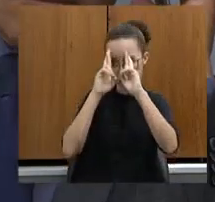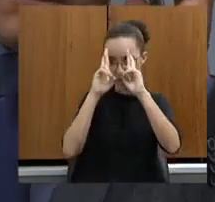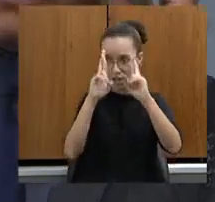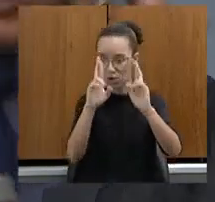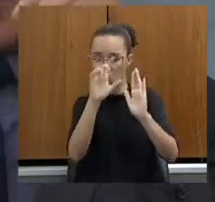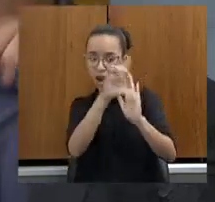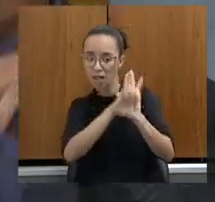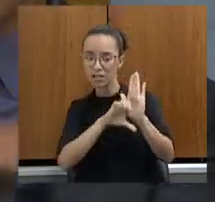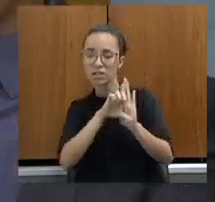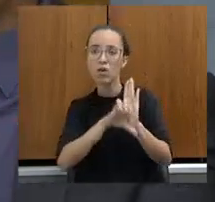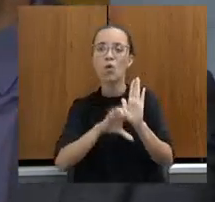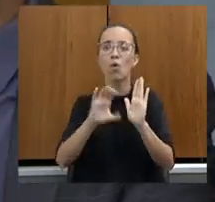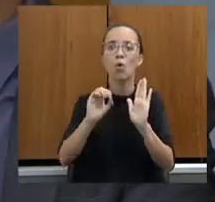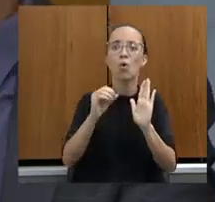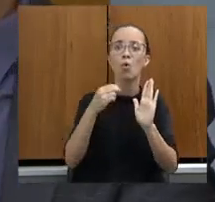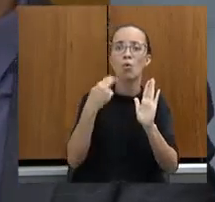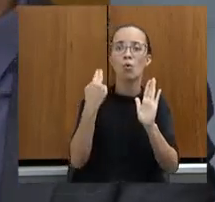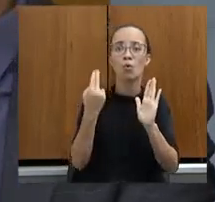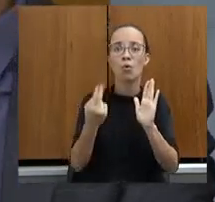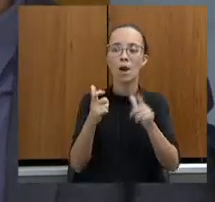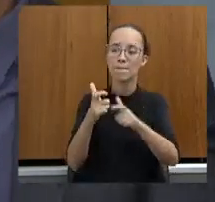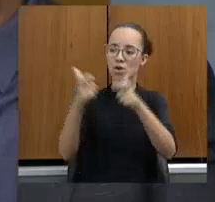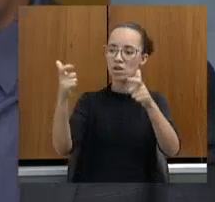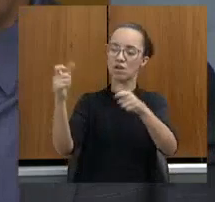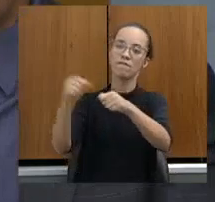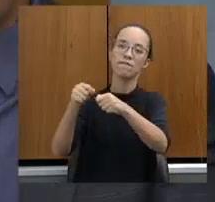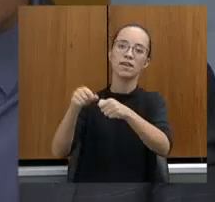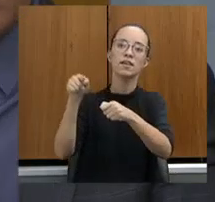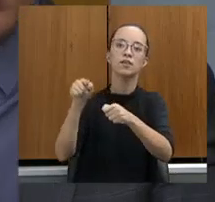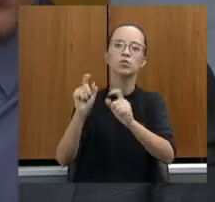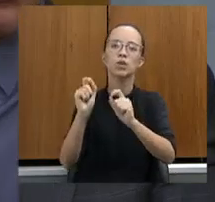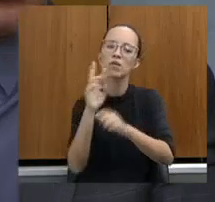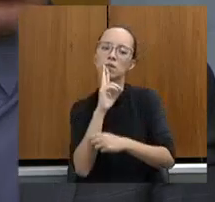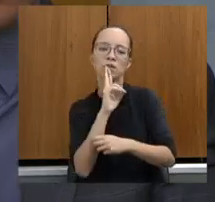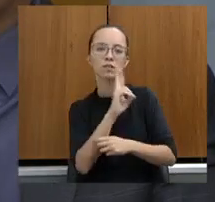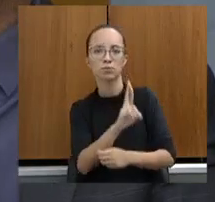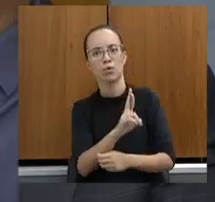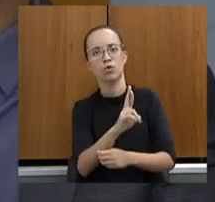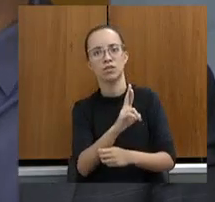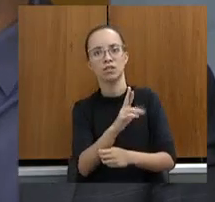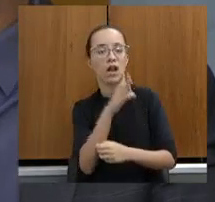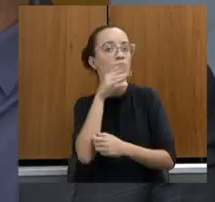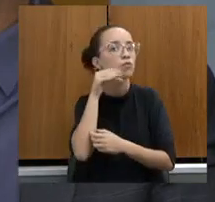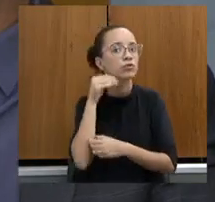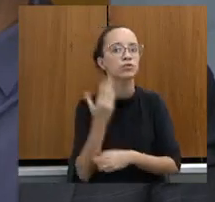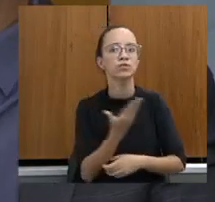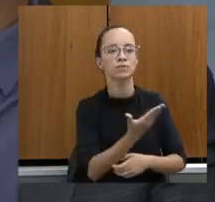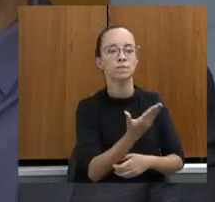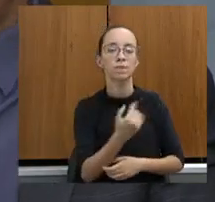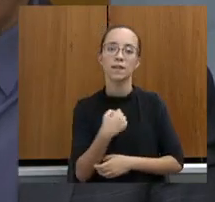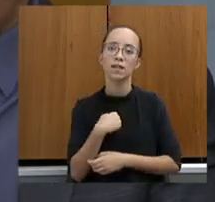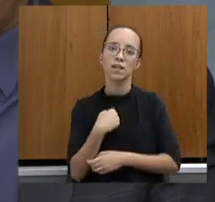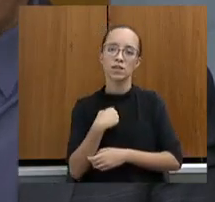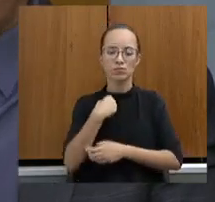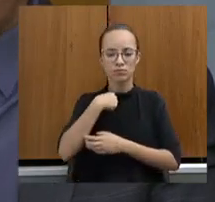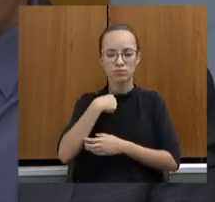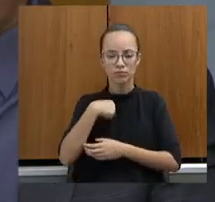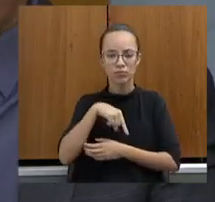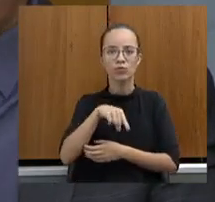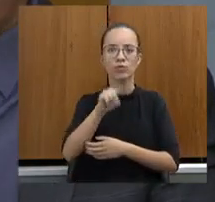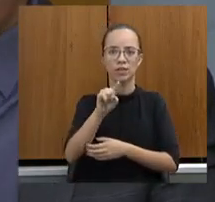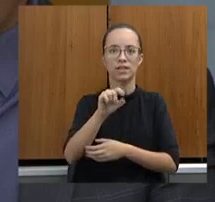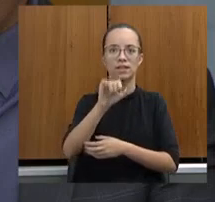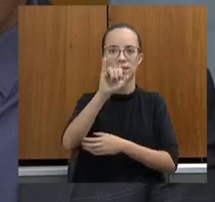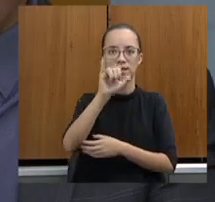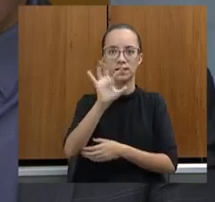legislação ou se eu queria como uma grande maioria fez dar uma resposta ao servidor eu estava em Itanhandu Deputado Zé